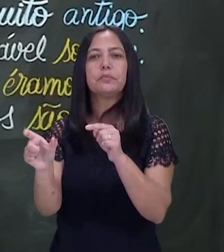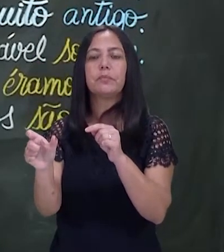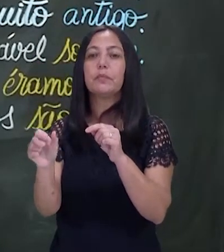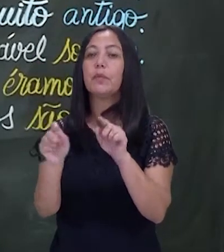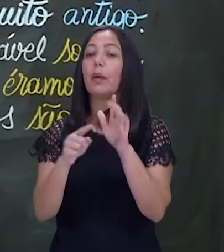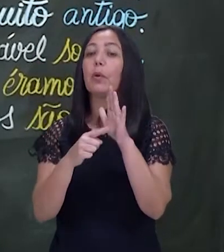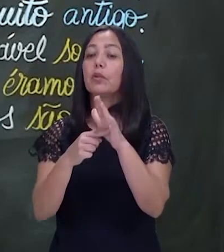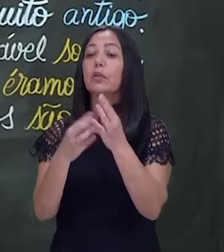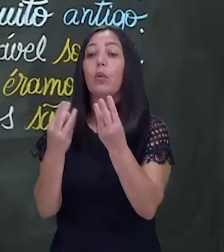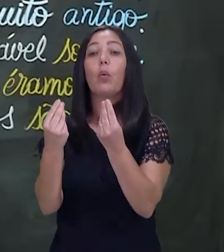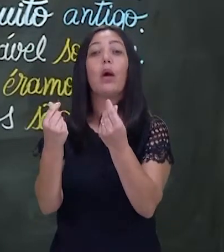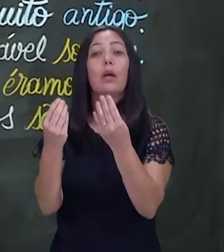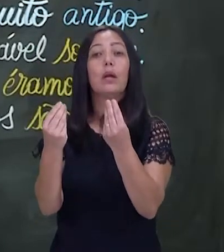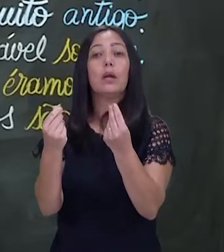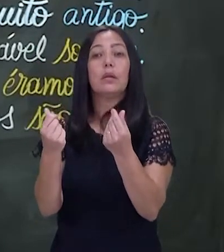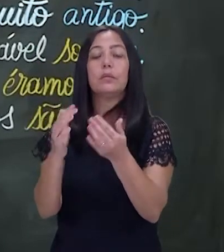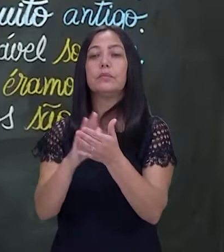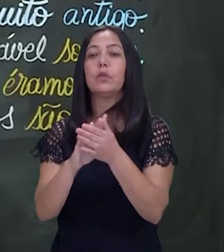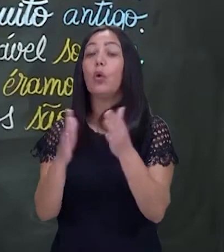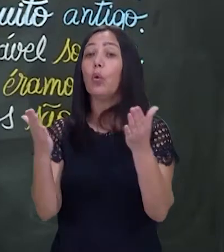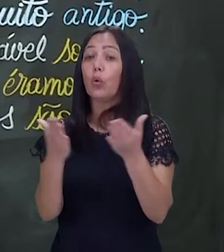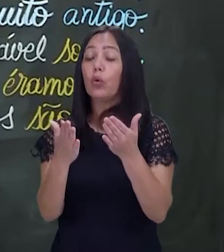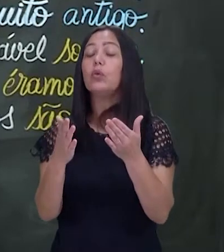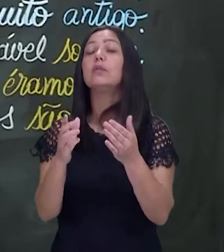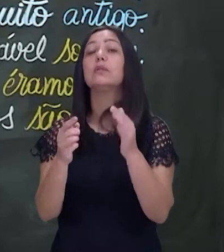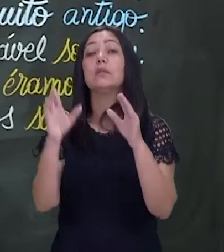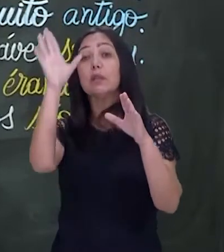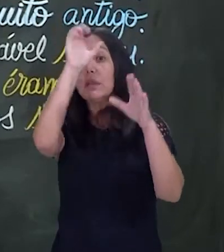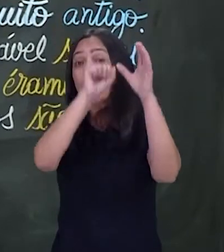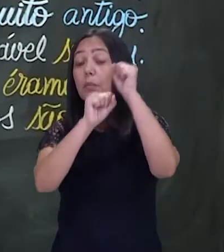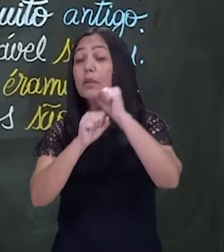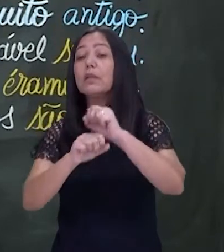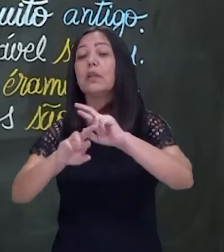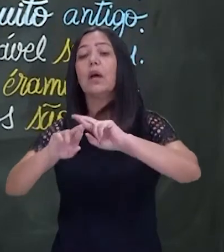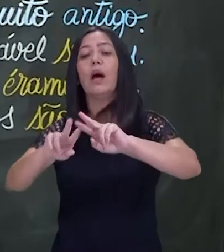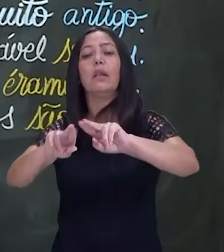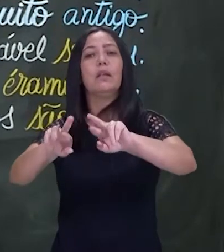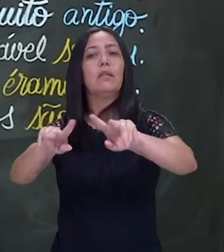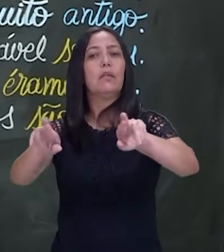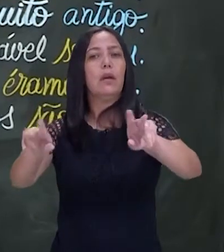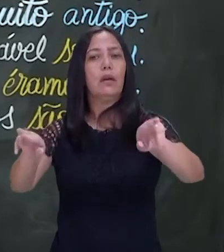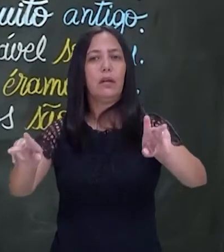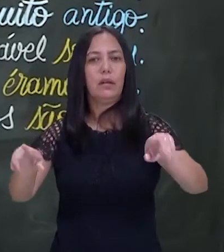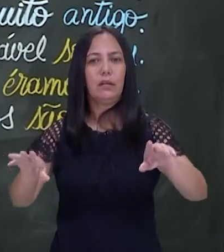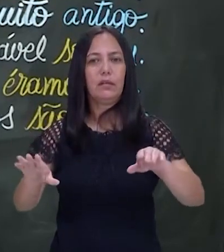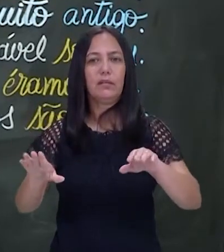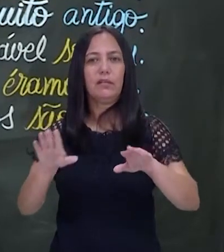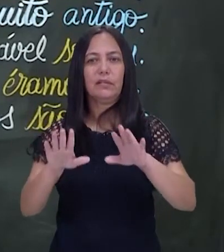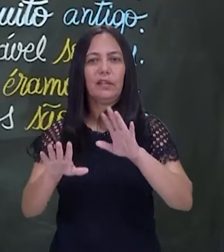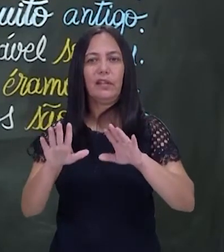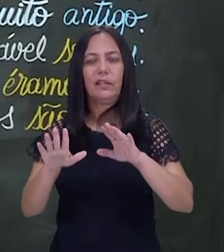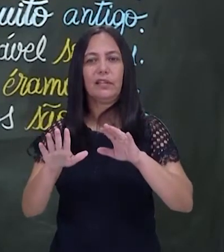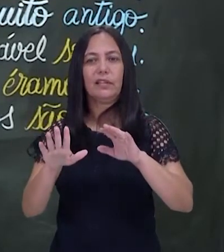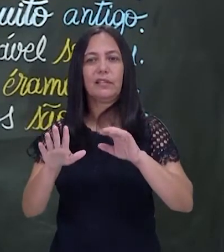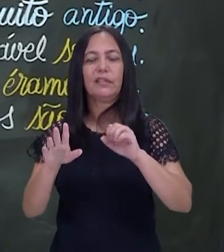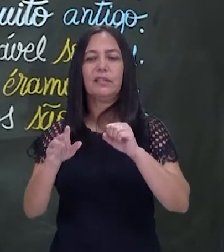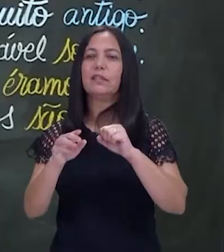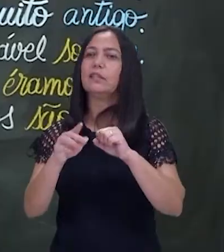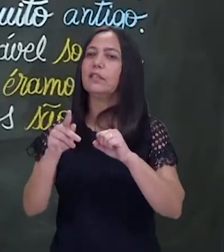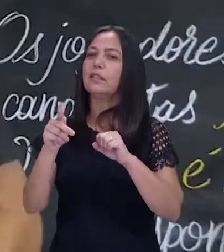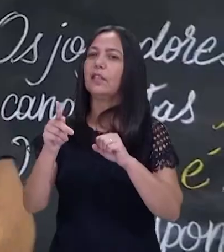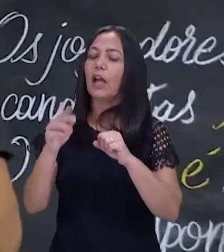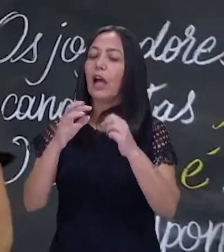como adjetivos. Hoje a gente vai aprender algumas variações desse predicativo para compreender que nem sempre ele vem expresso somente por